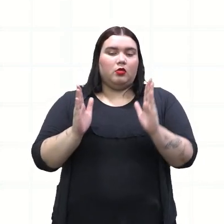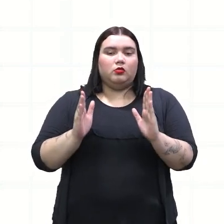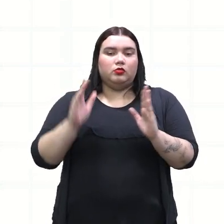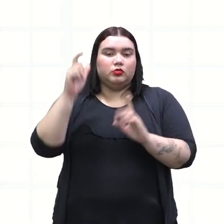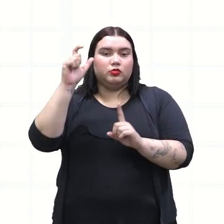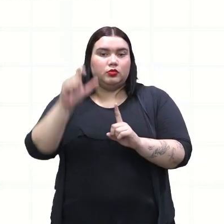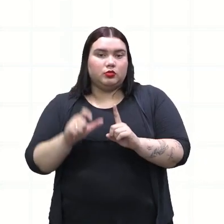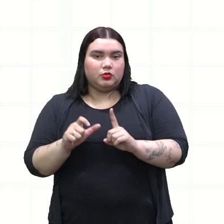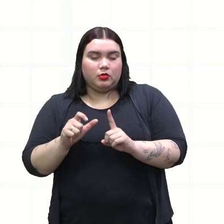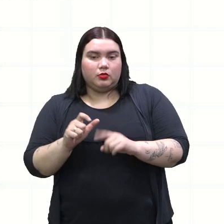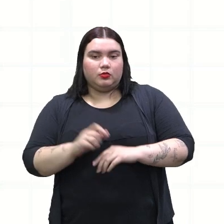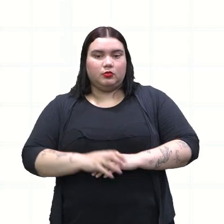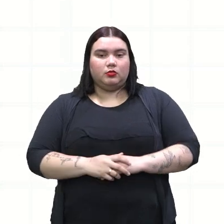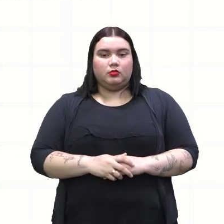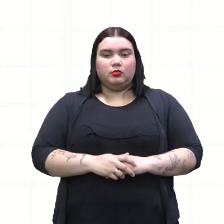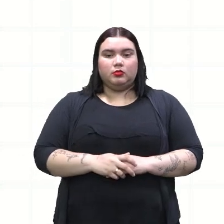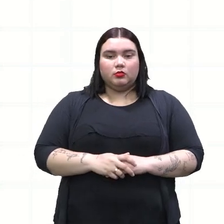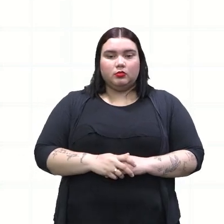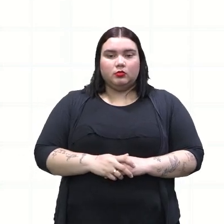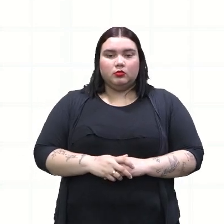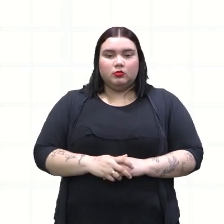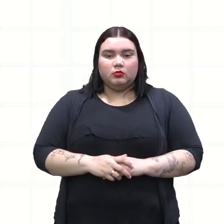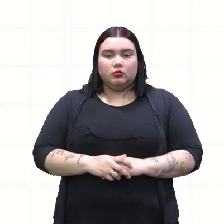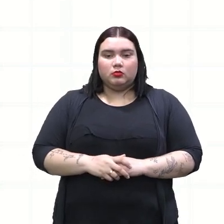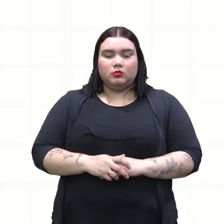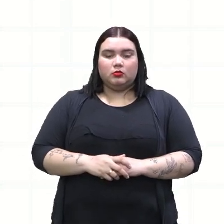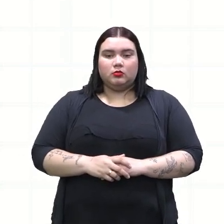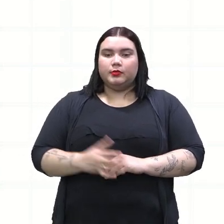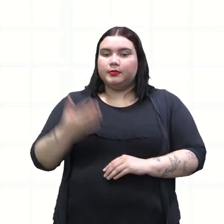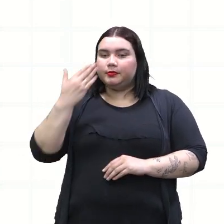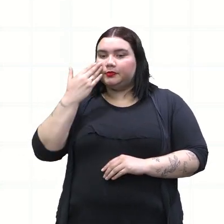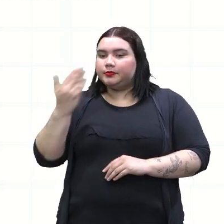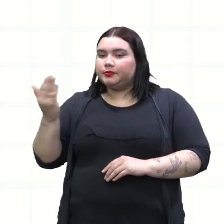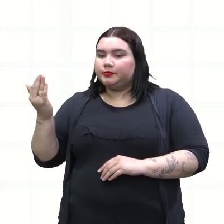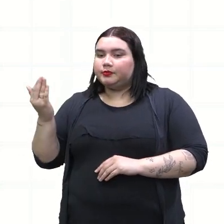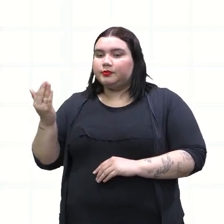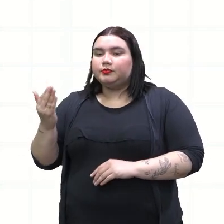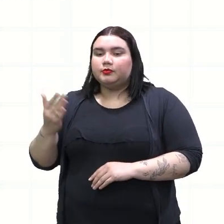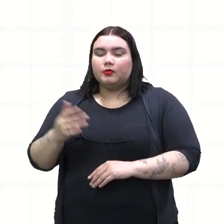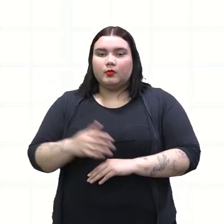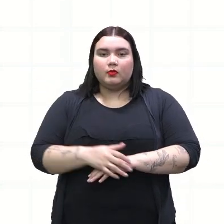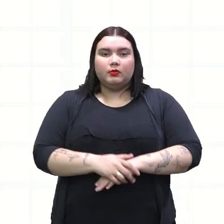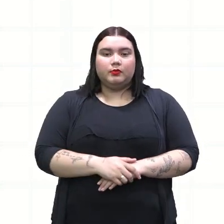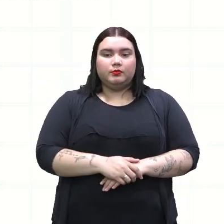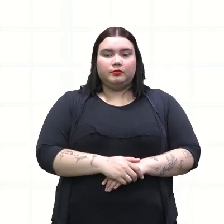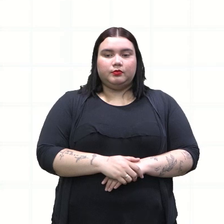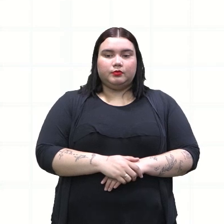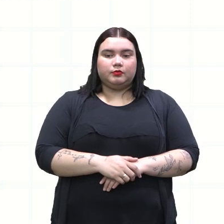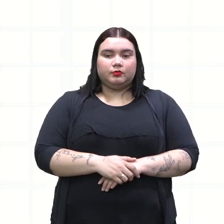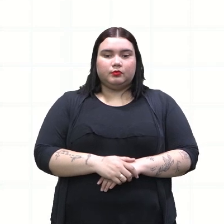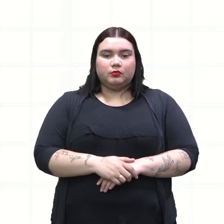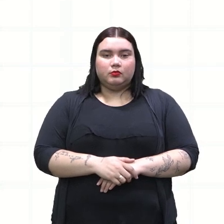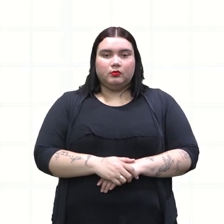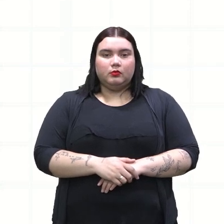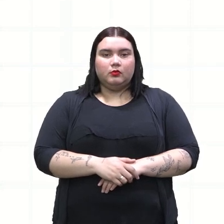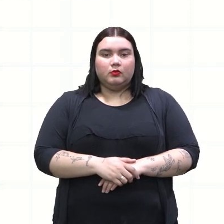sujeito, woman, que é a mulher, né? Aqui, ó, woman.